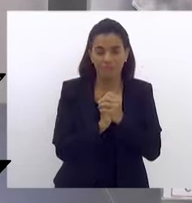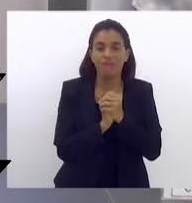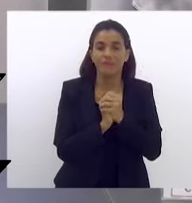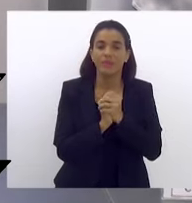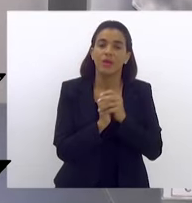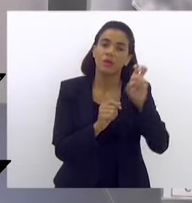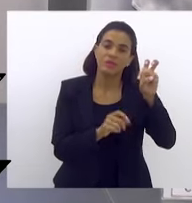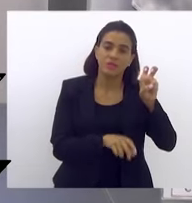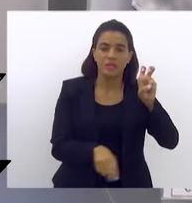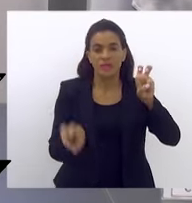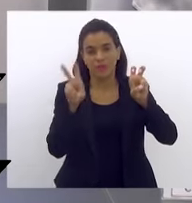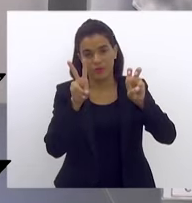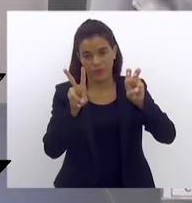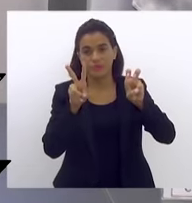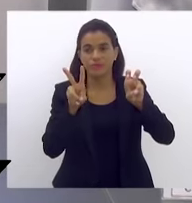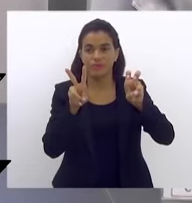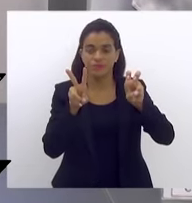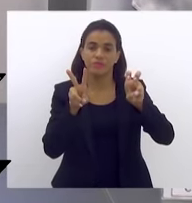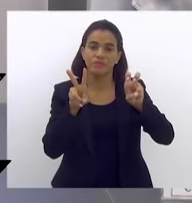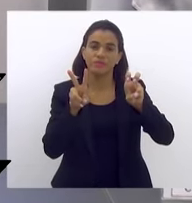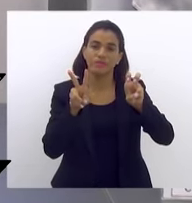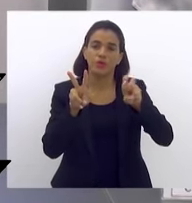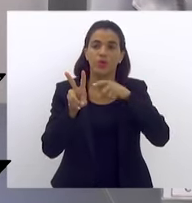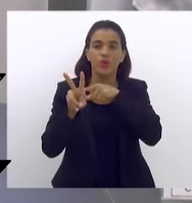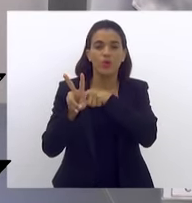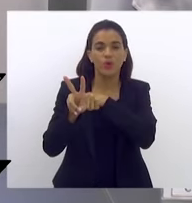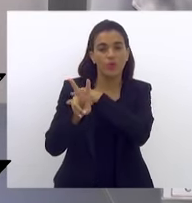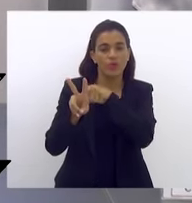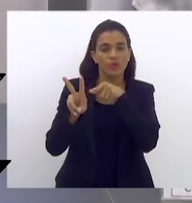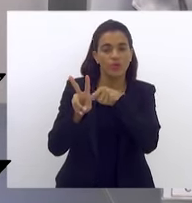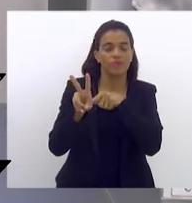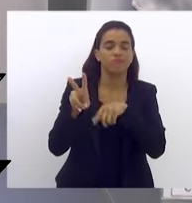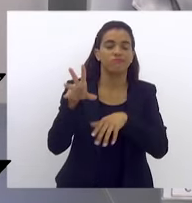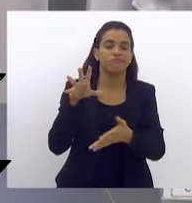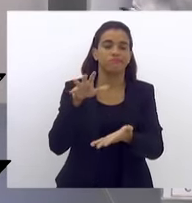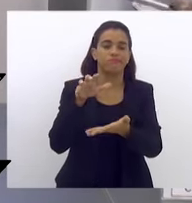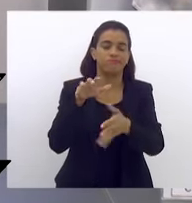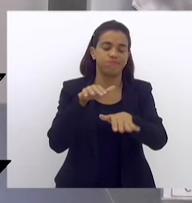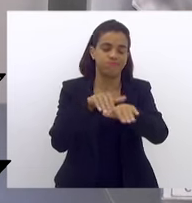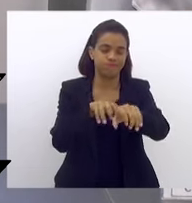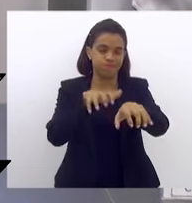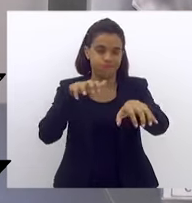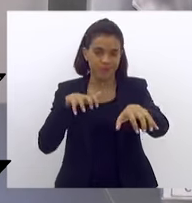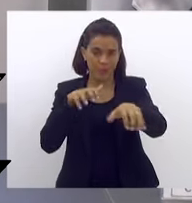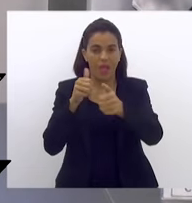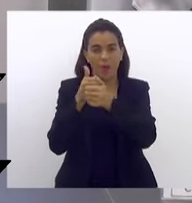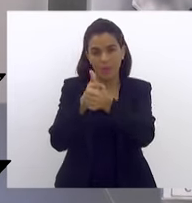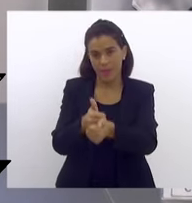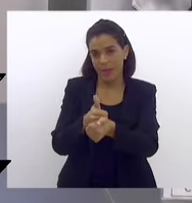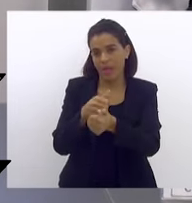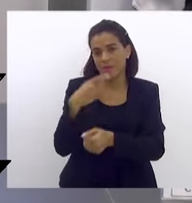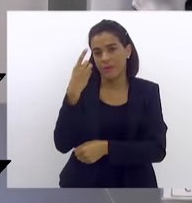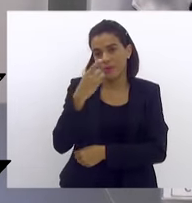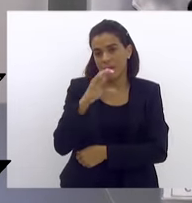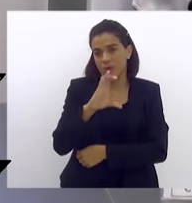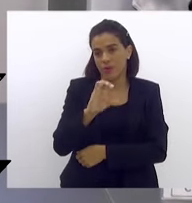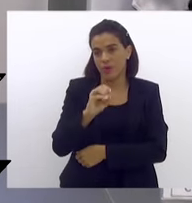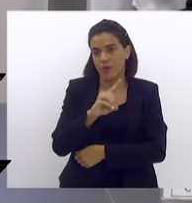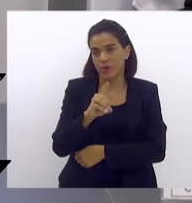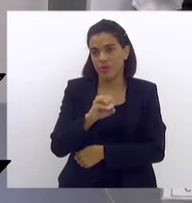A2 venc constitucionalidade registrando os dois o voto divergente Deputado Dr Serginho acompanhado pelo voto Deputado